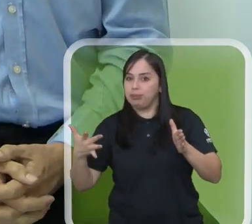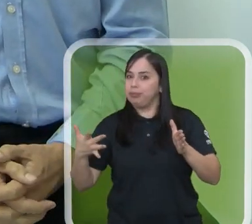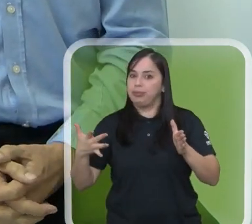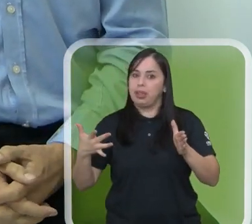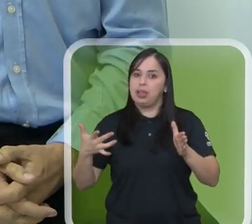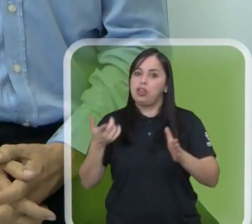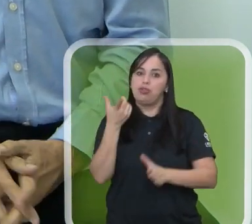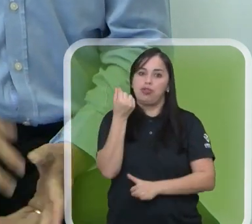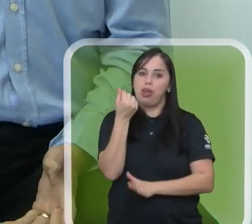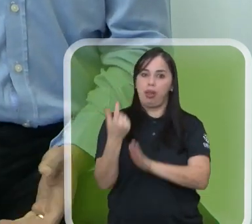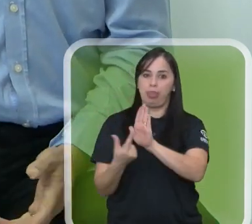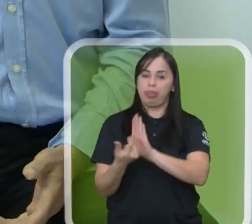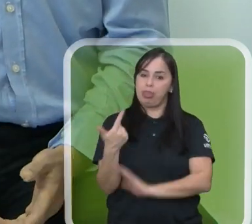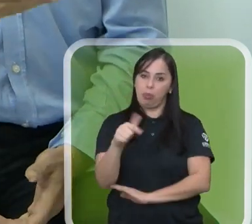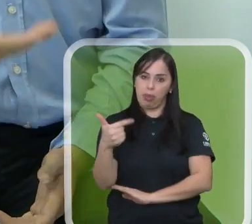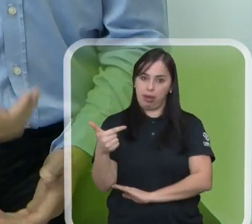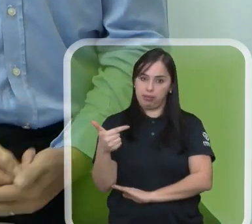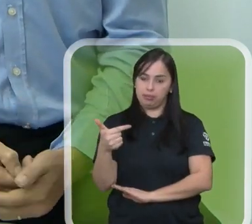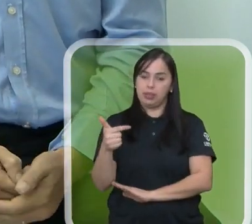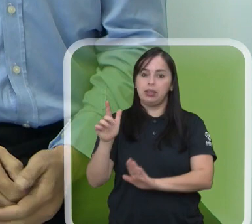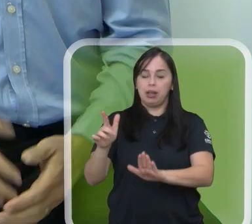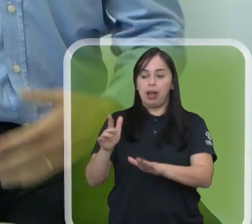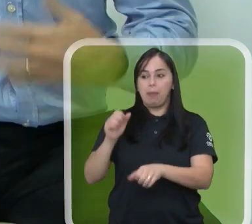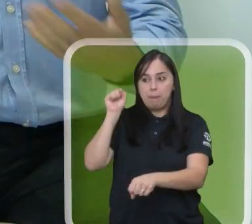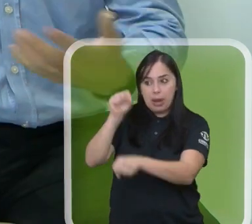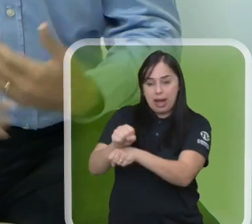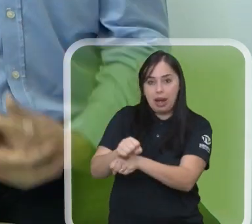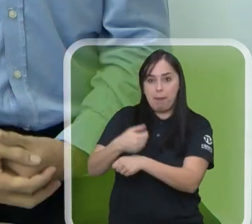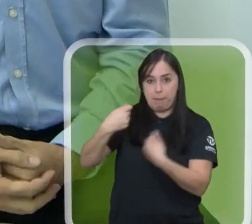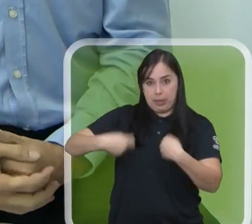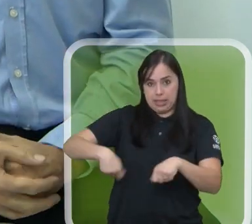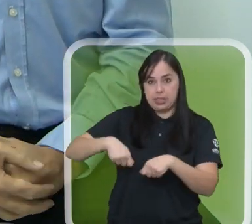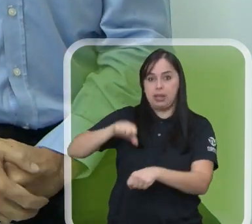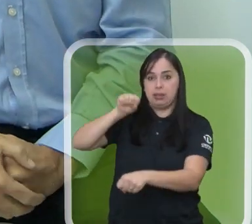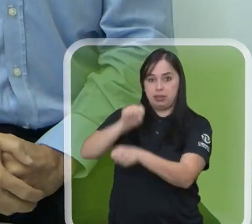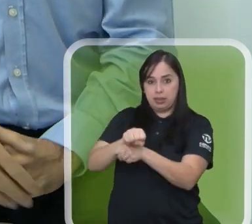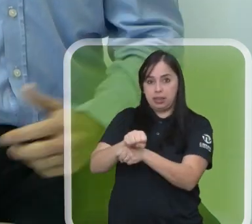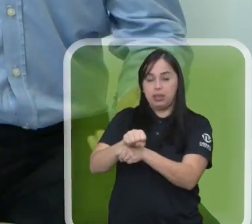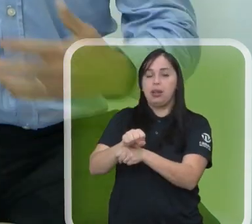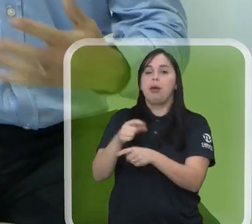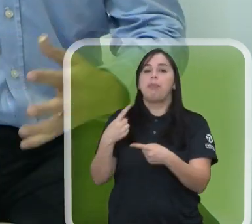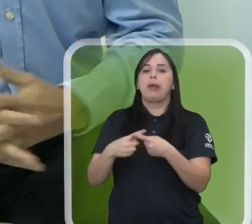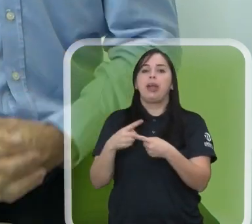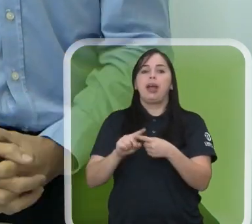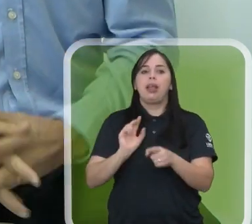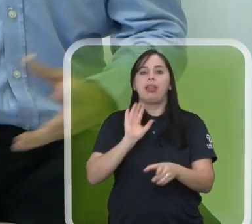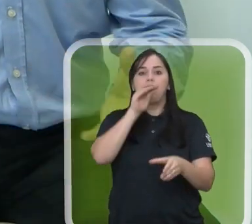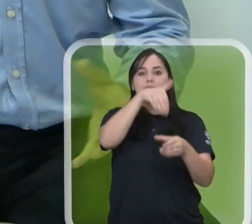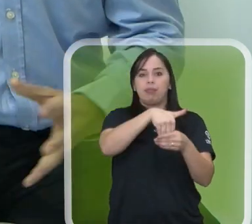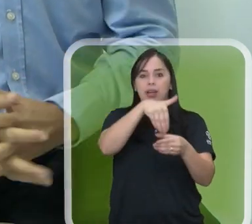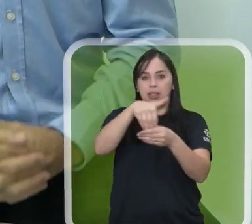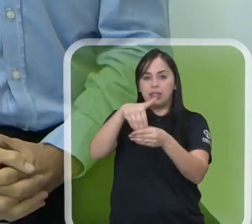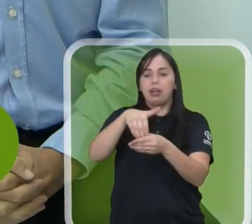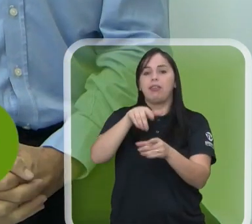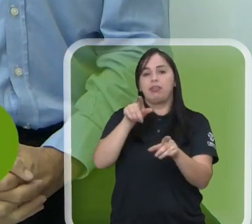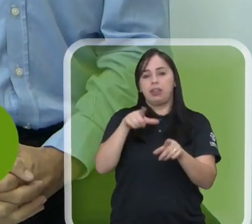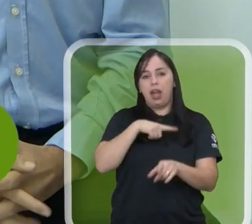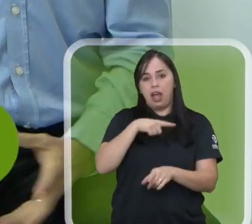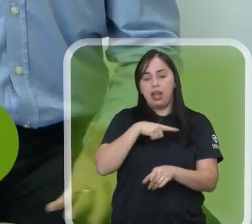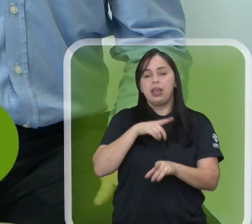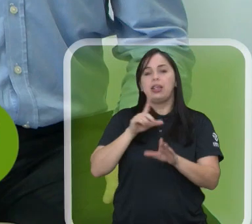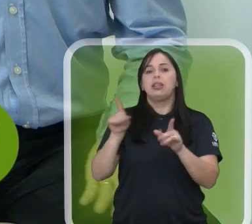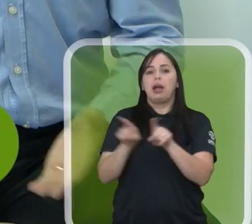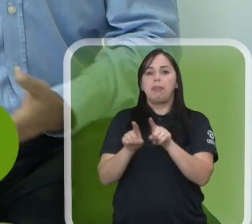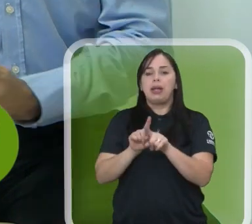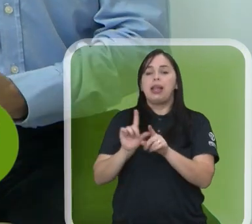Então agora tem que parar, vai ter as eleições também, tem aí talvez a questão da mudança do clube aí pela SAF, vamos ver o que vai acontecer. E depois